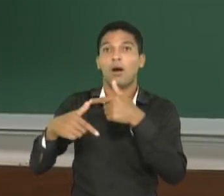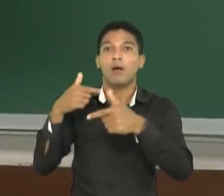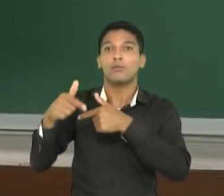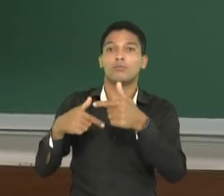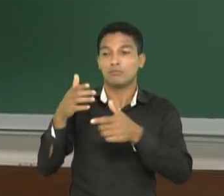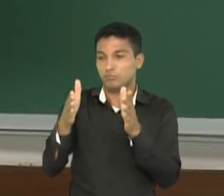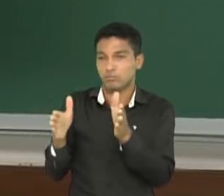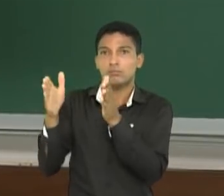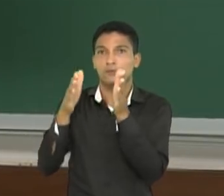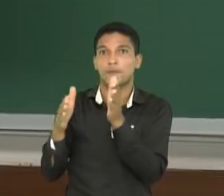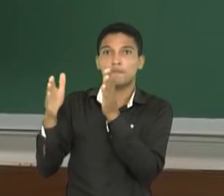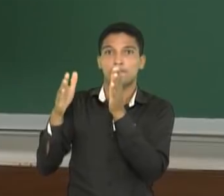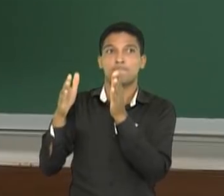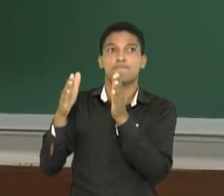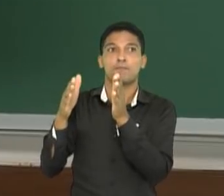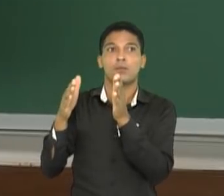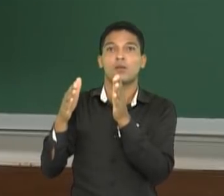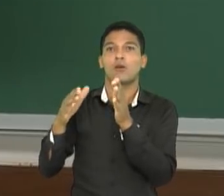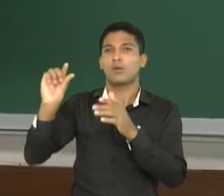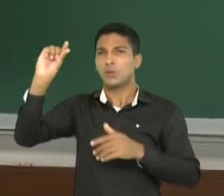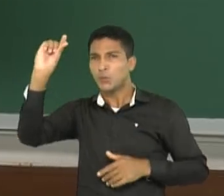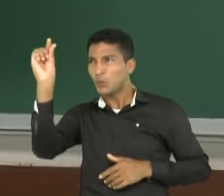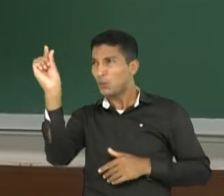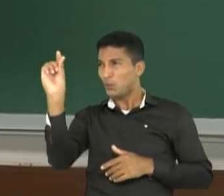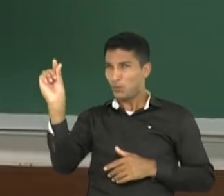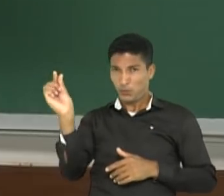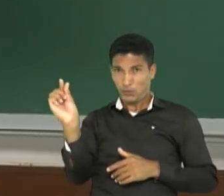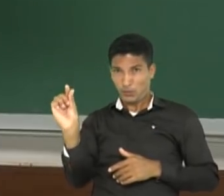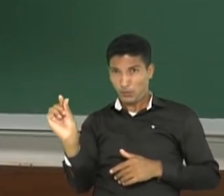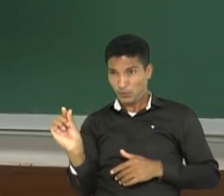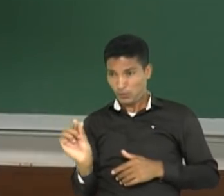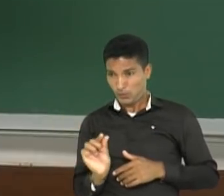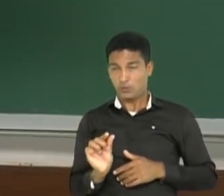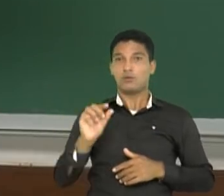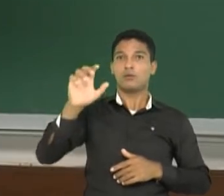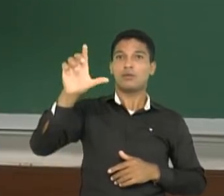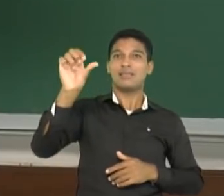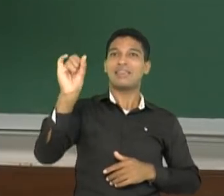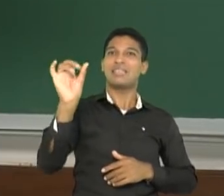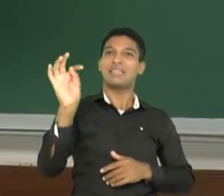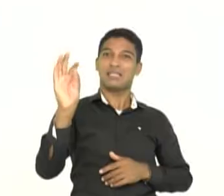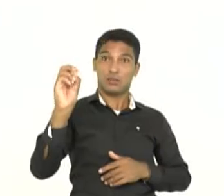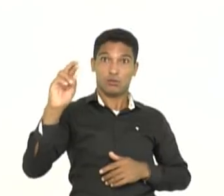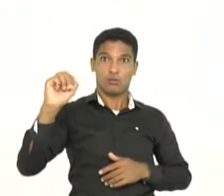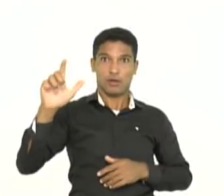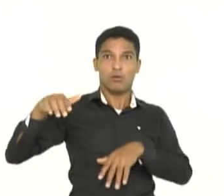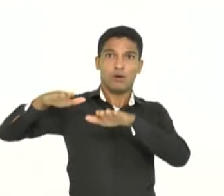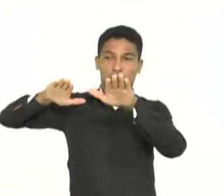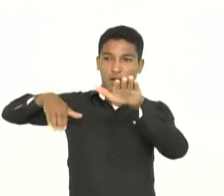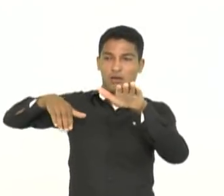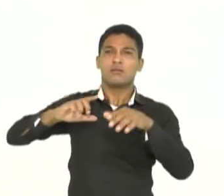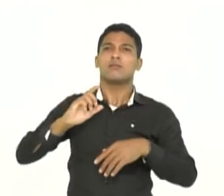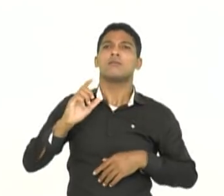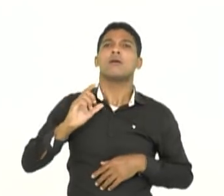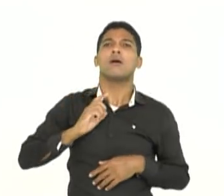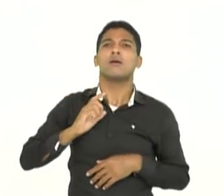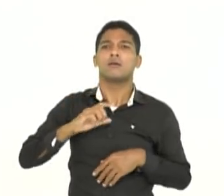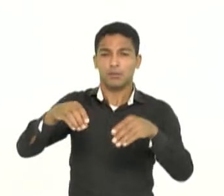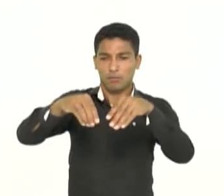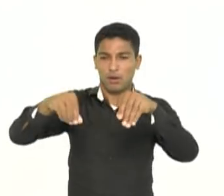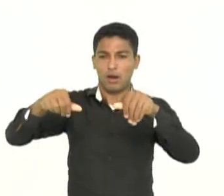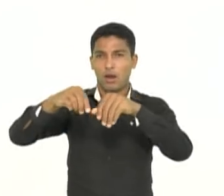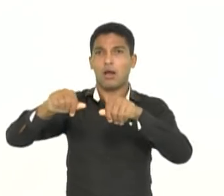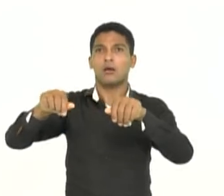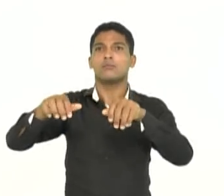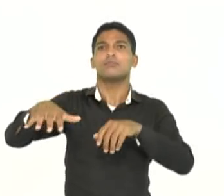Ao longo do litoral, nós vamos ter ali principalmente o cultivo da cana-de-açúcar, do fumo e do cacau,